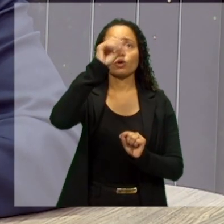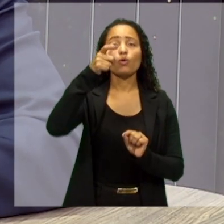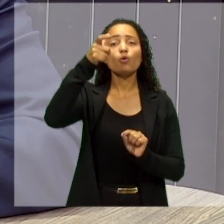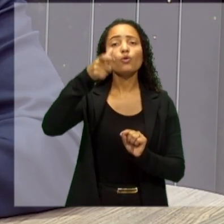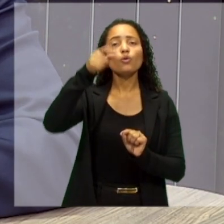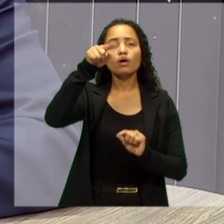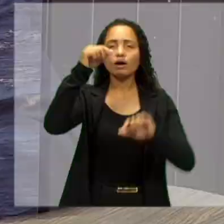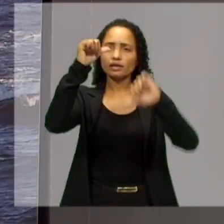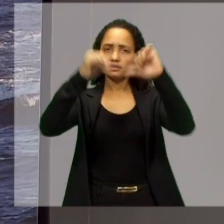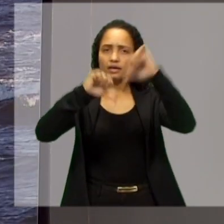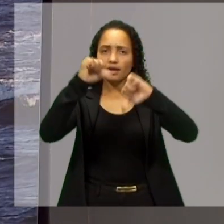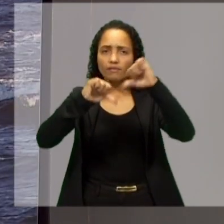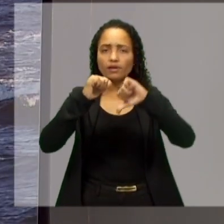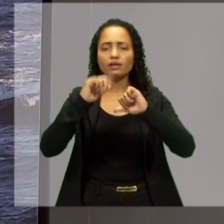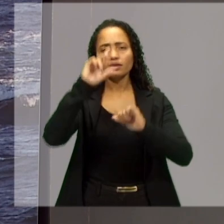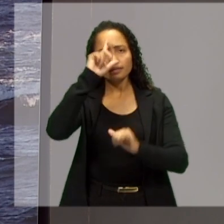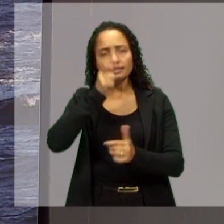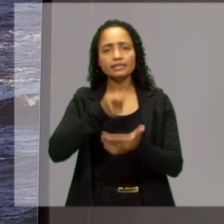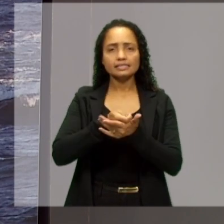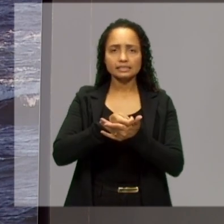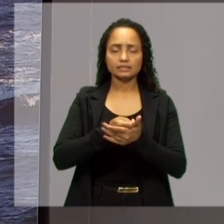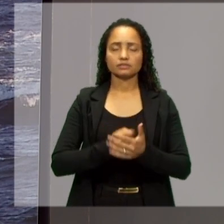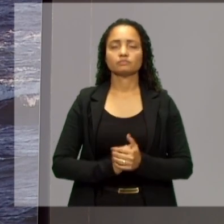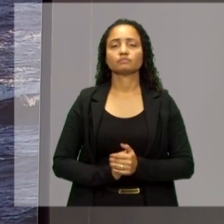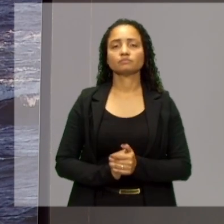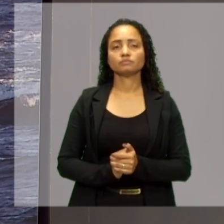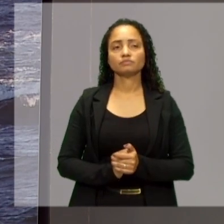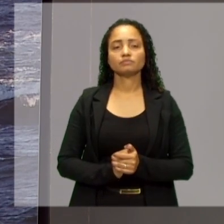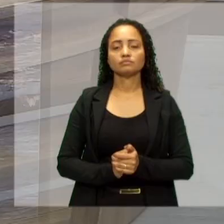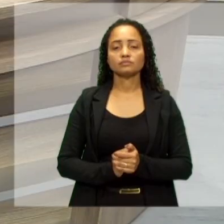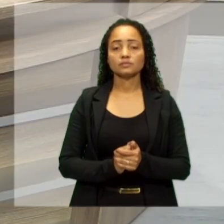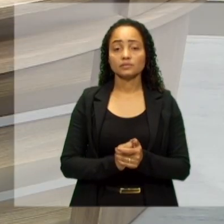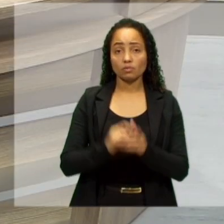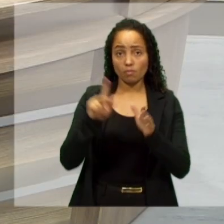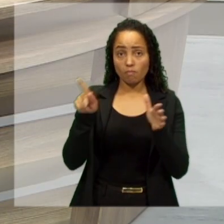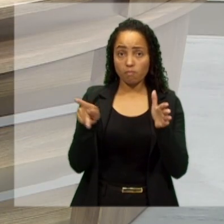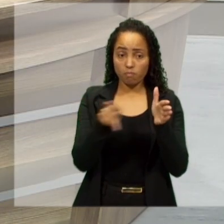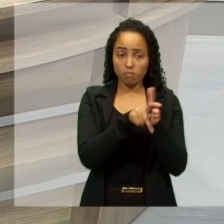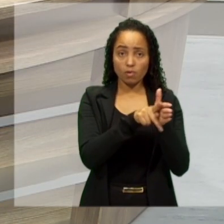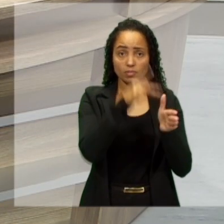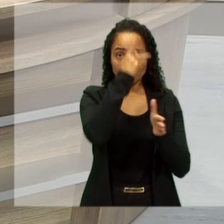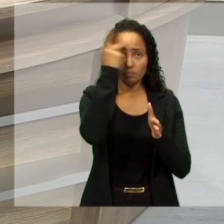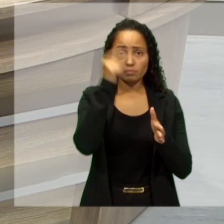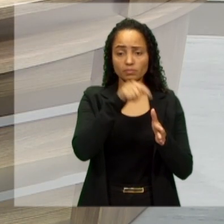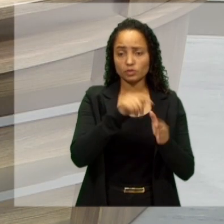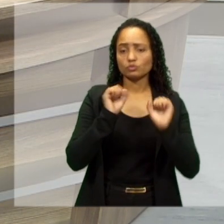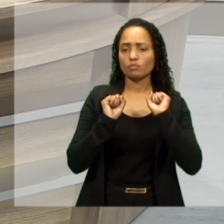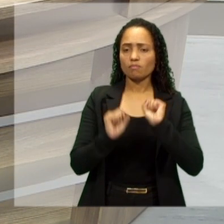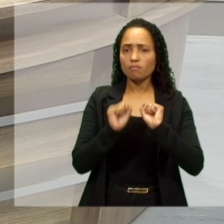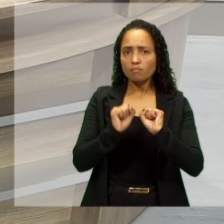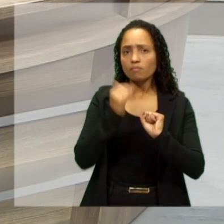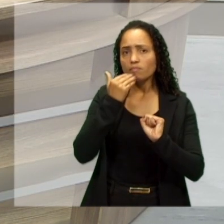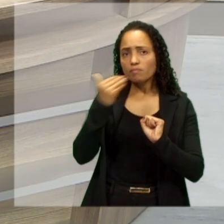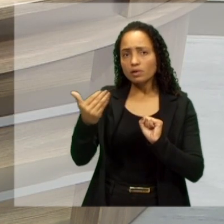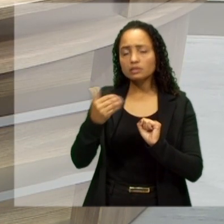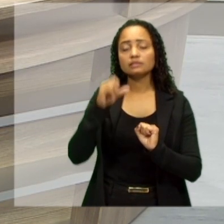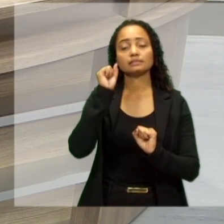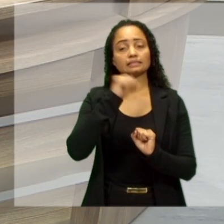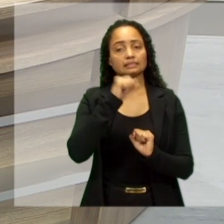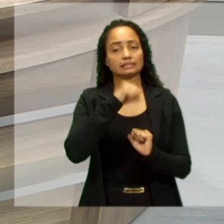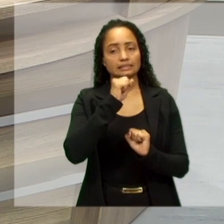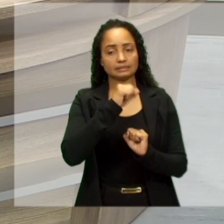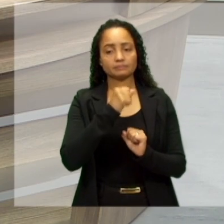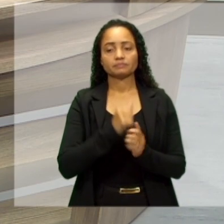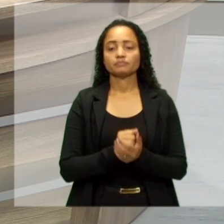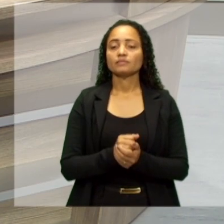que decide o caso. Esse recurso, no caso, ele pode ser redigido pela própria pessoa que não foi atendida. Exatamente. No caso, assim. Pelo assistido,